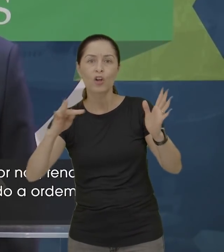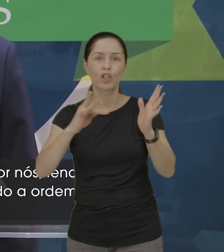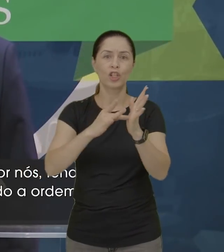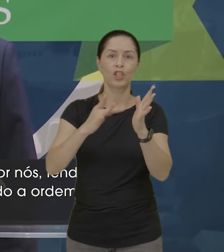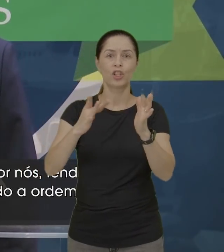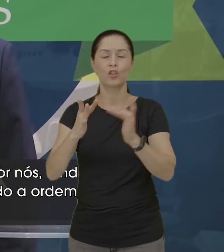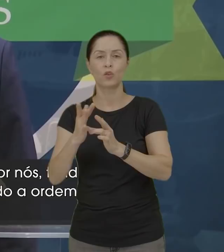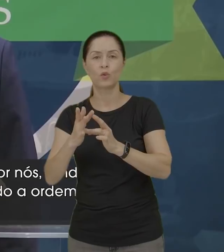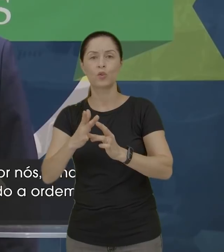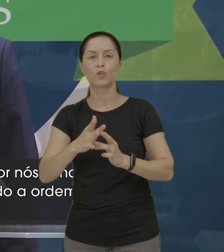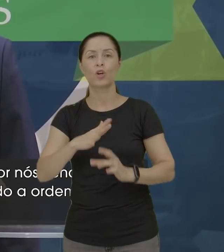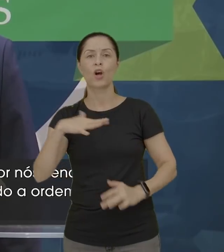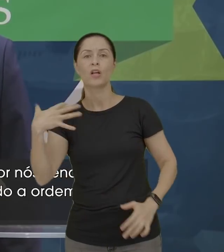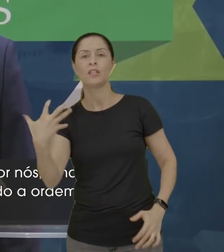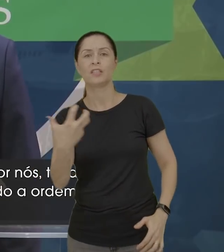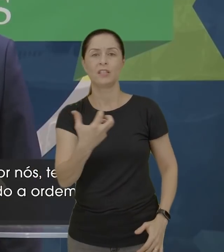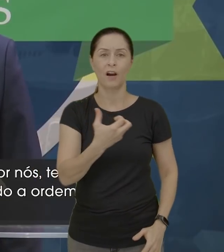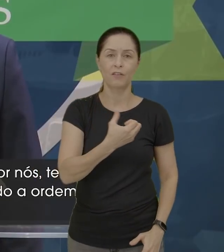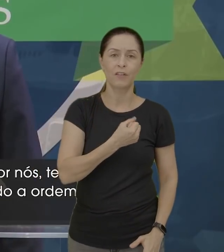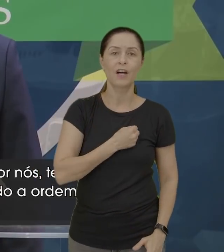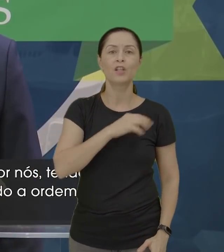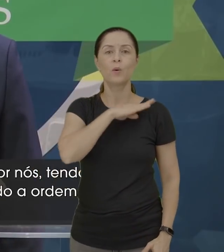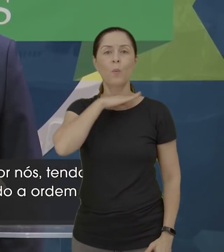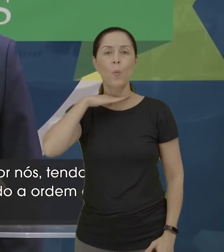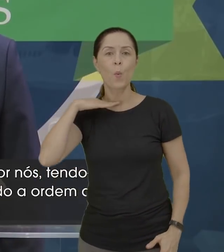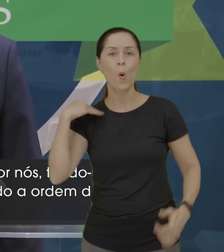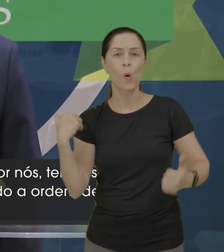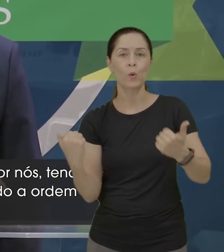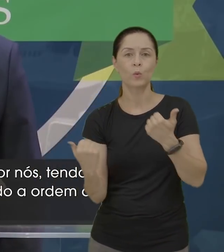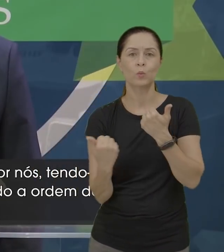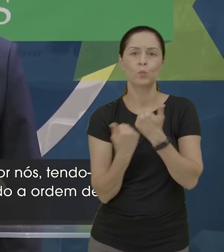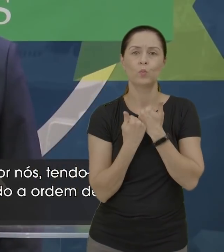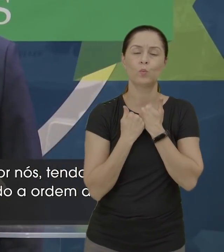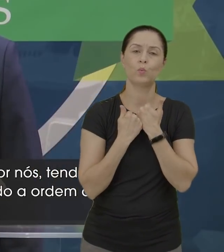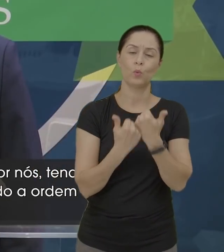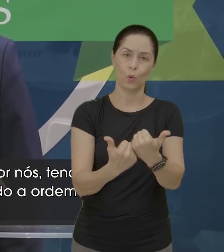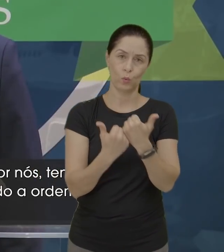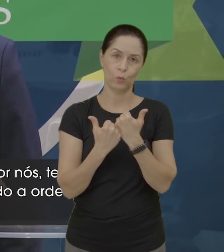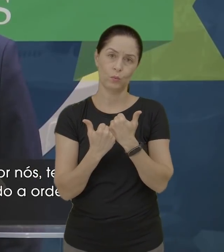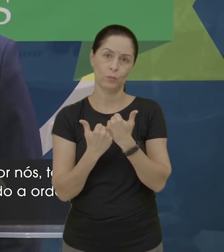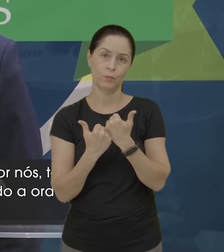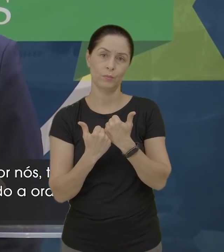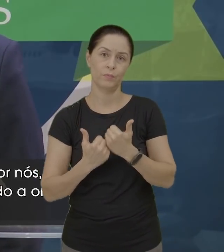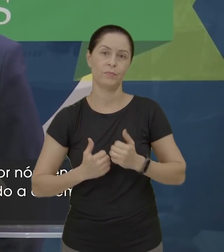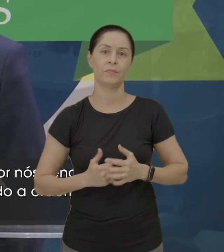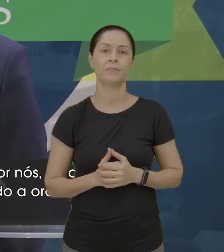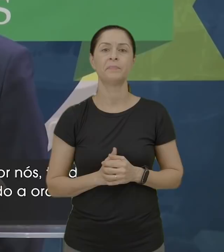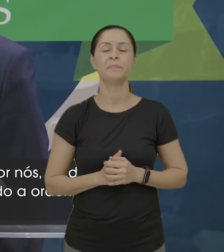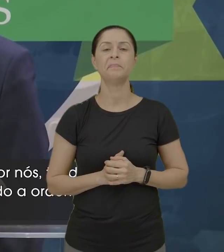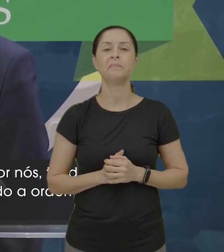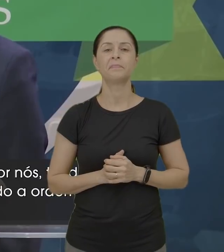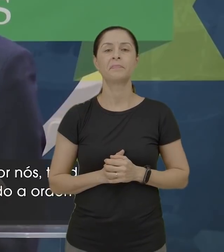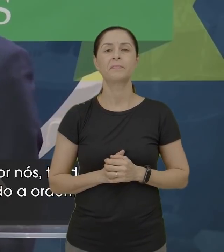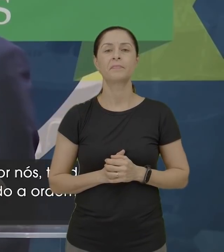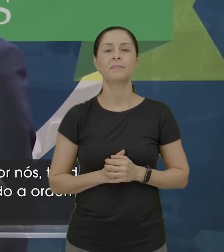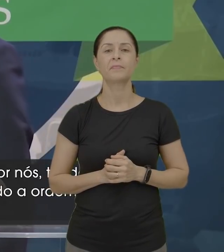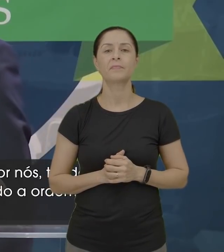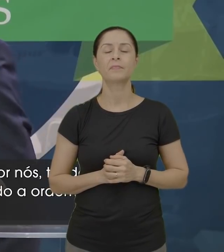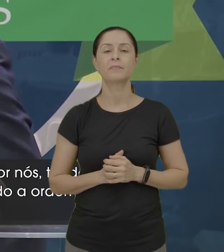entrou por nós, tendo se tornado o sumo sacerdote para sempre, segundo a ordem de Melquisedeque. Essa palavra